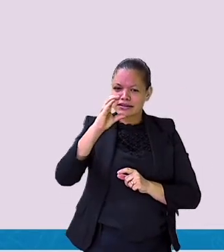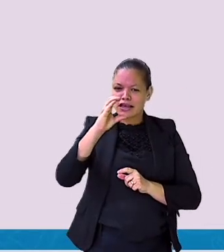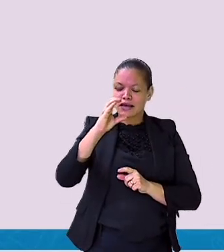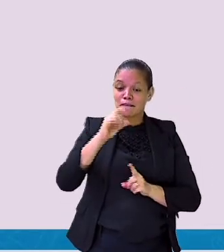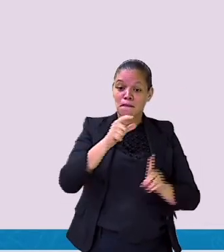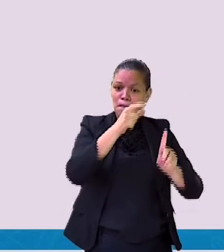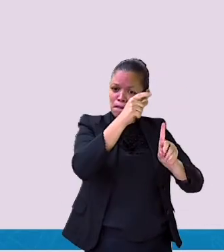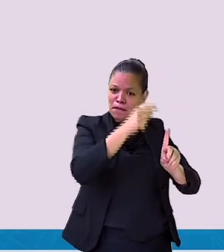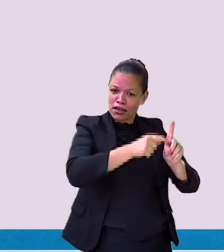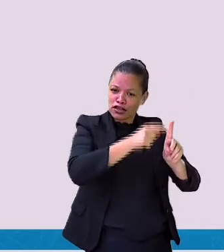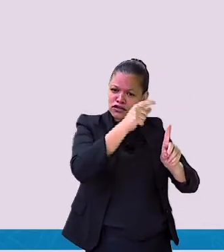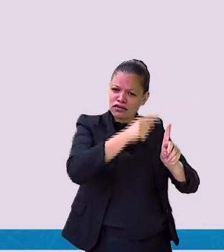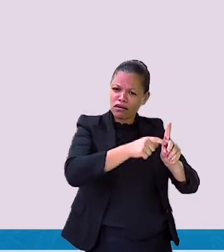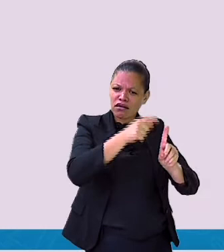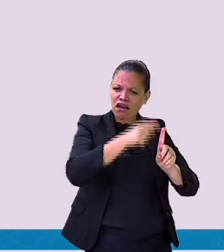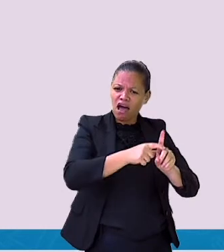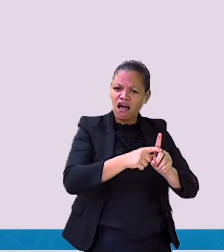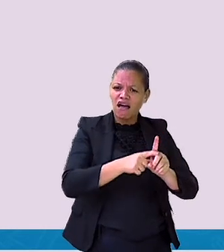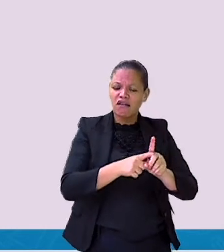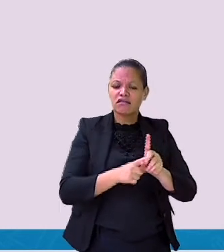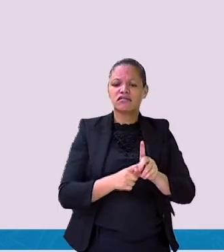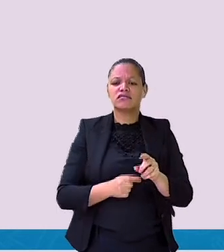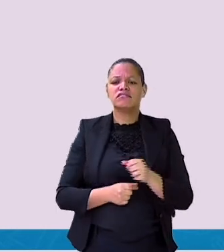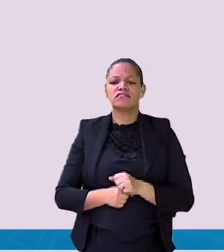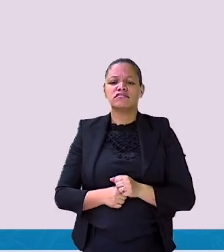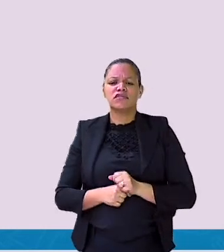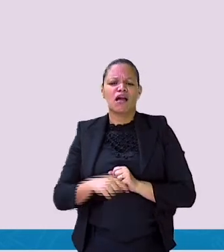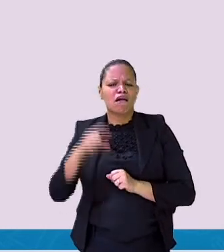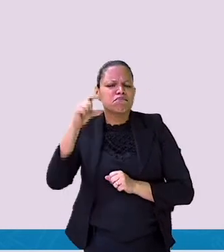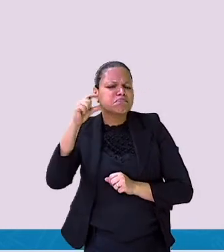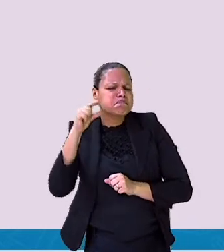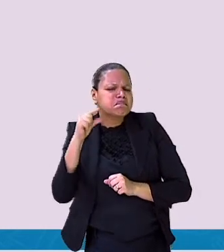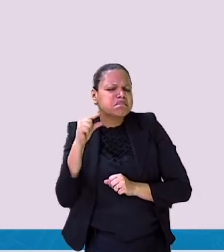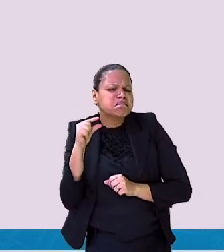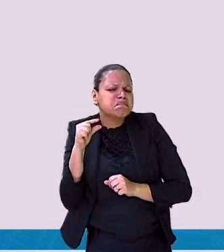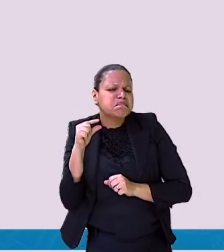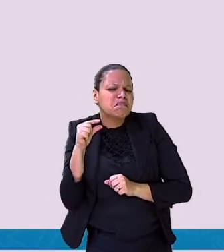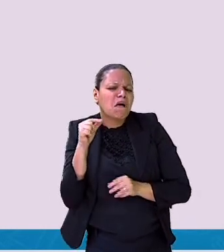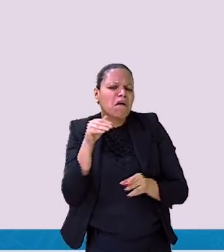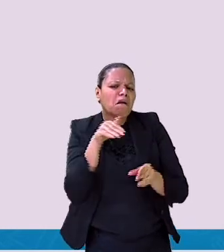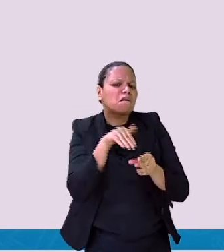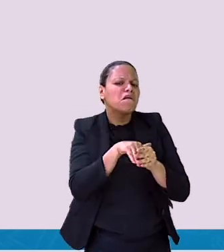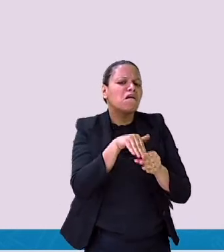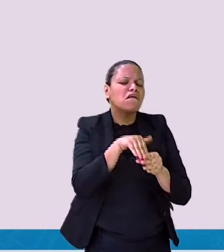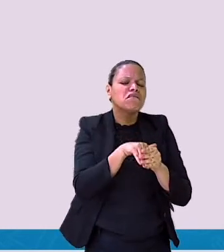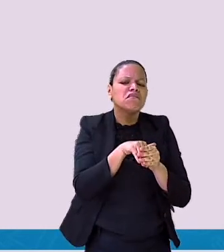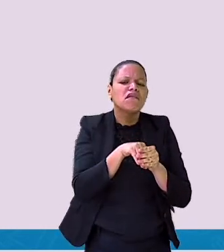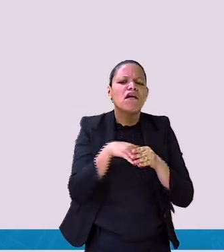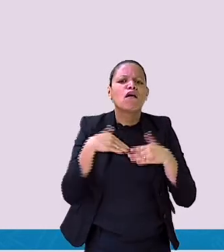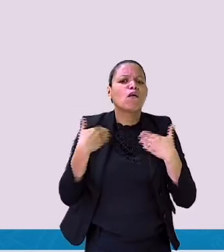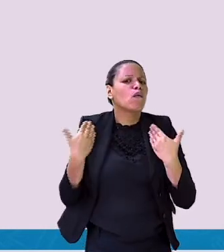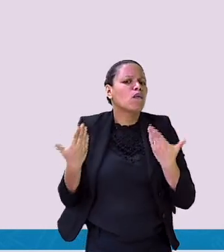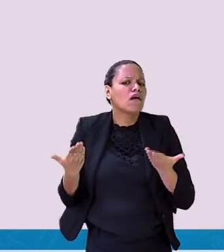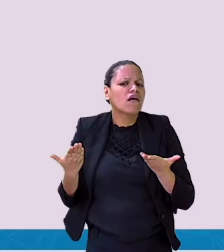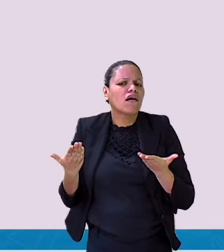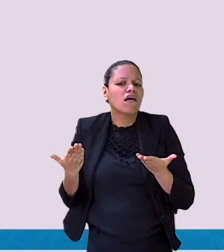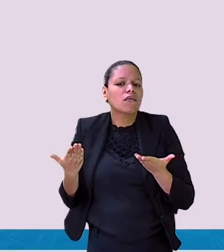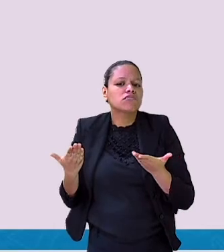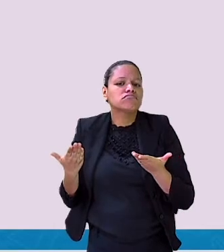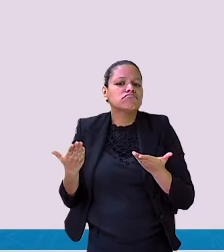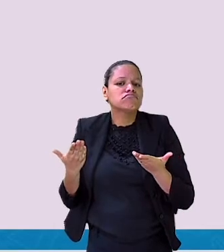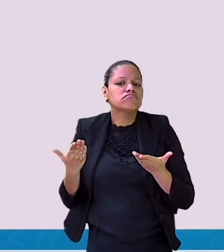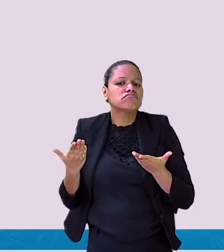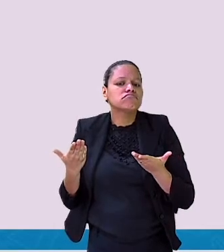lá? Qual a coluna que vocês acham que foi mais baixinha, gente? Isso mesmo, foi a